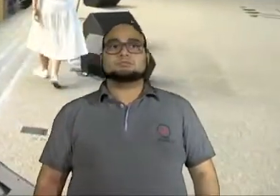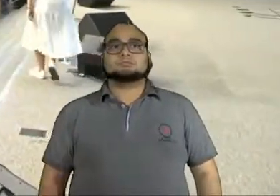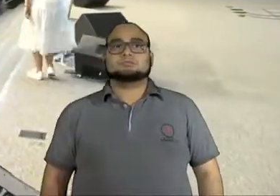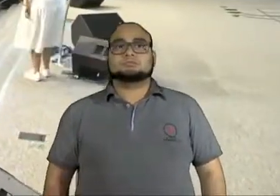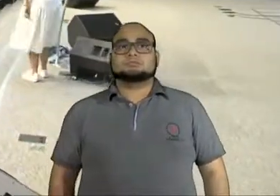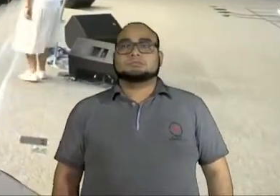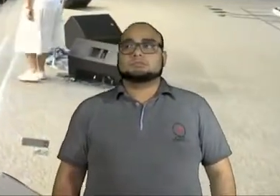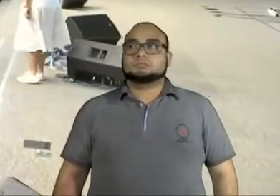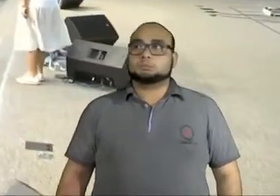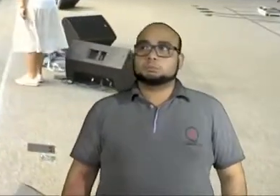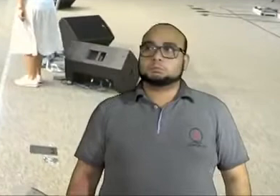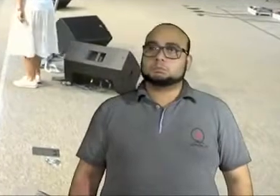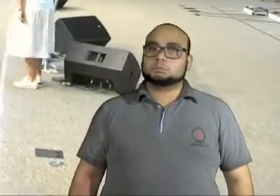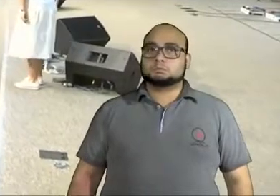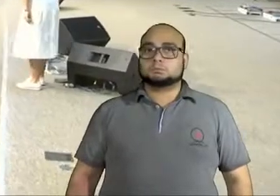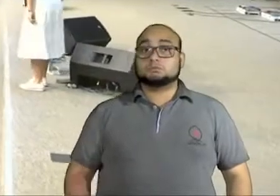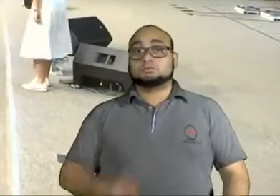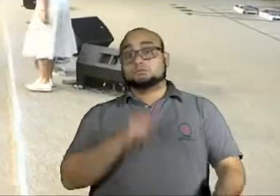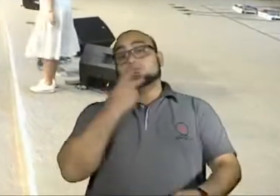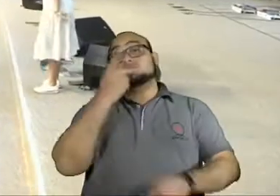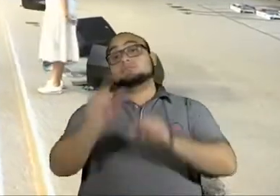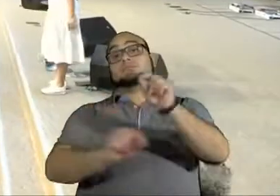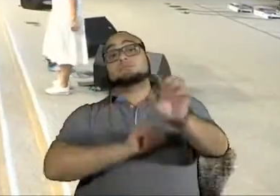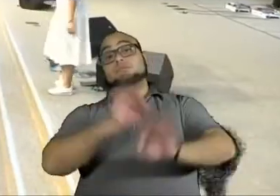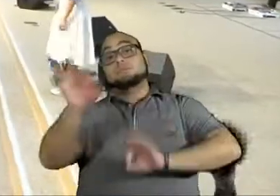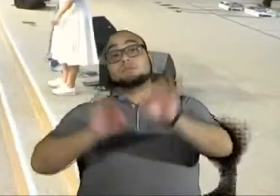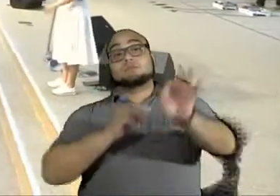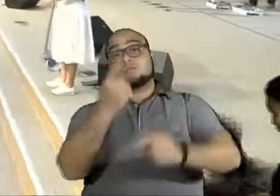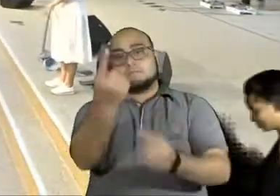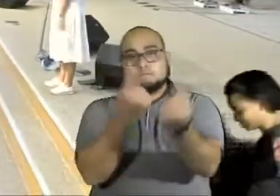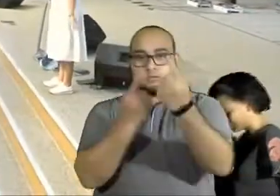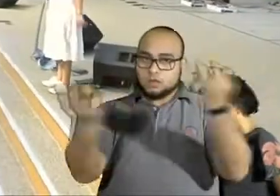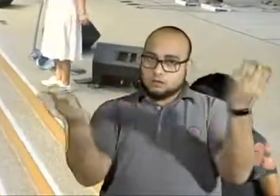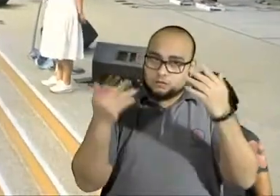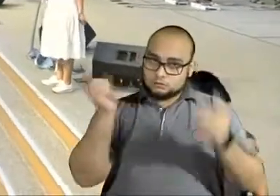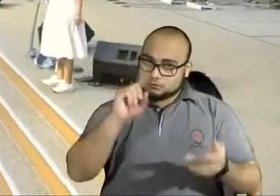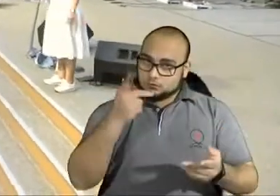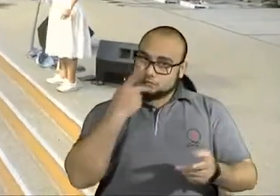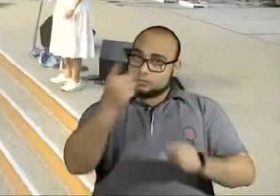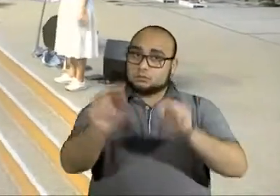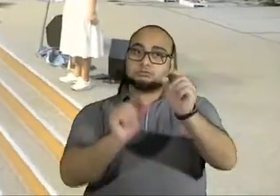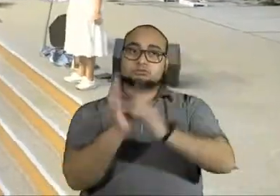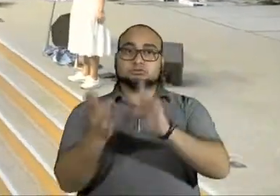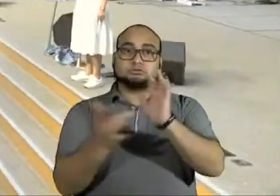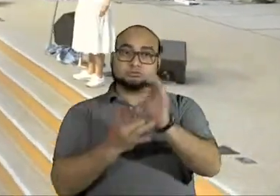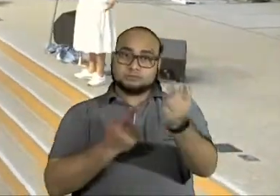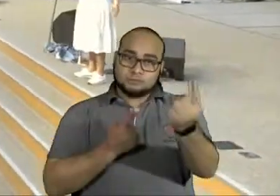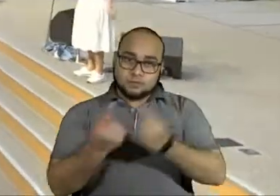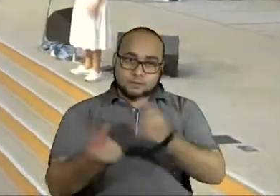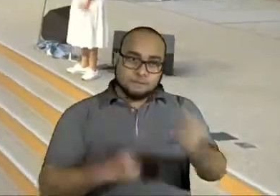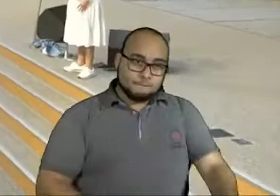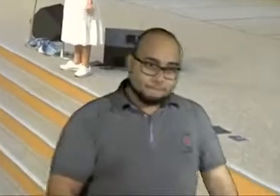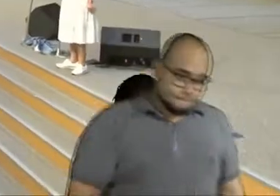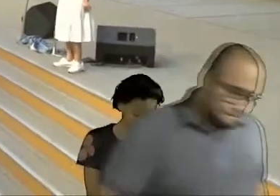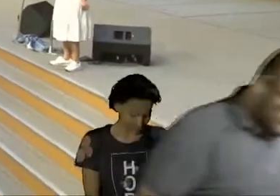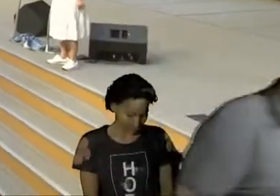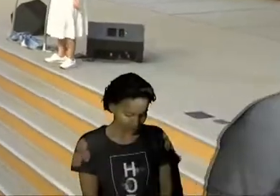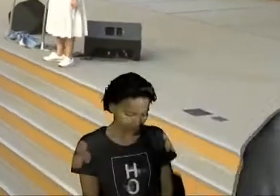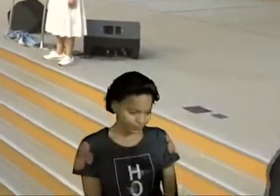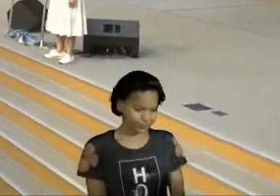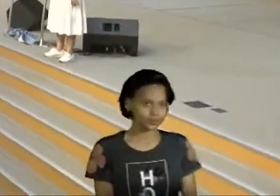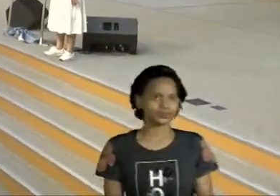Porque Jesus não disse: se prepara e vem. Ele disse: vinde a mim todos vós que estáis